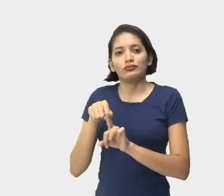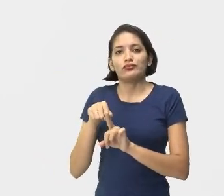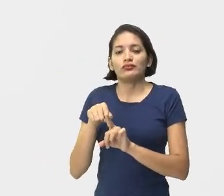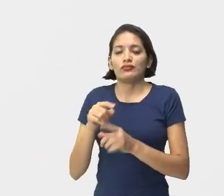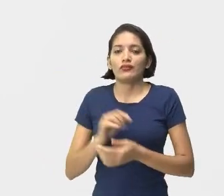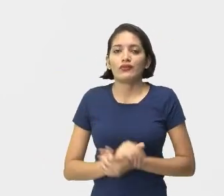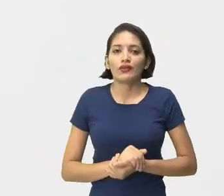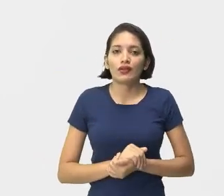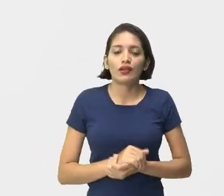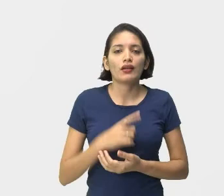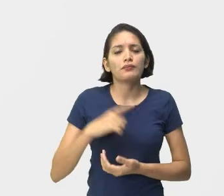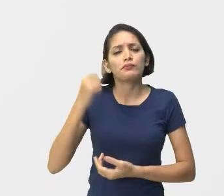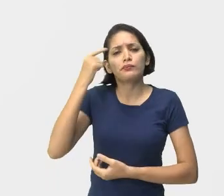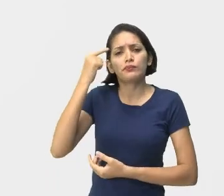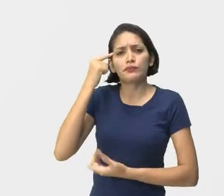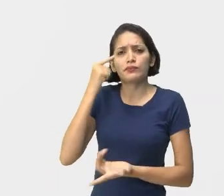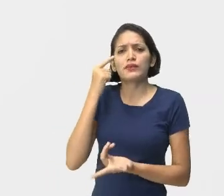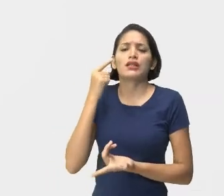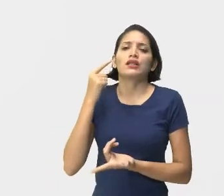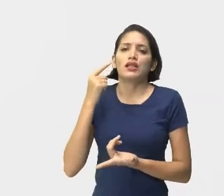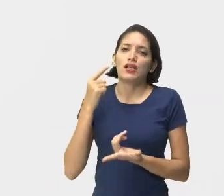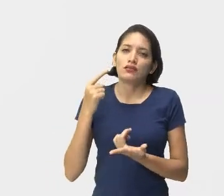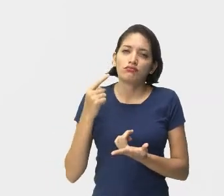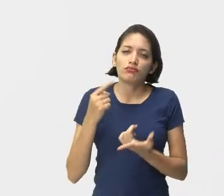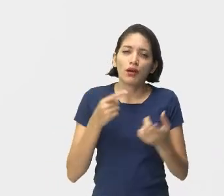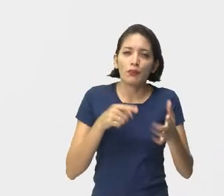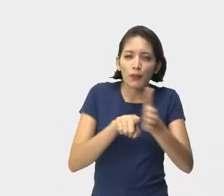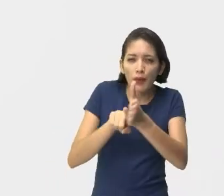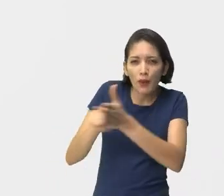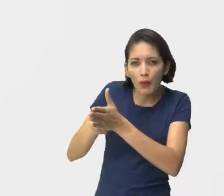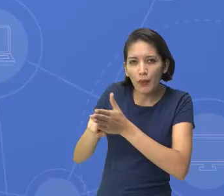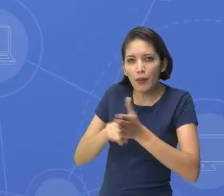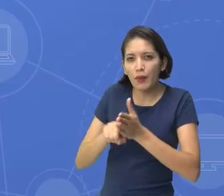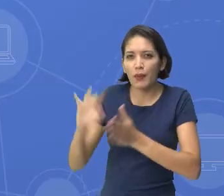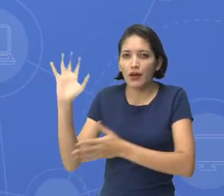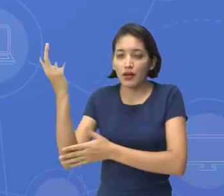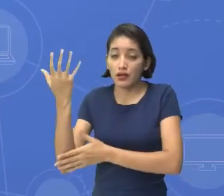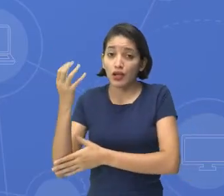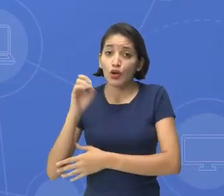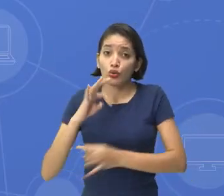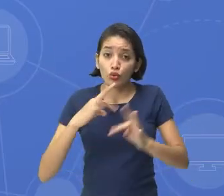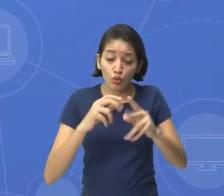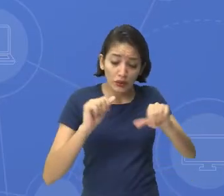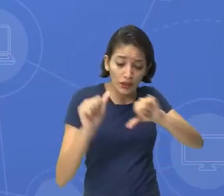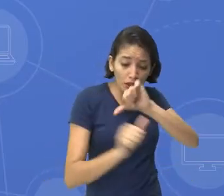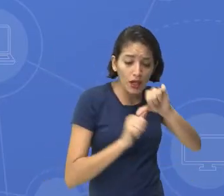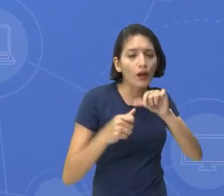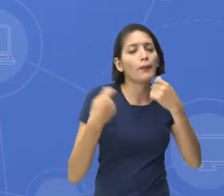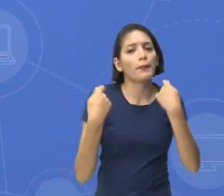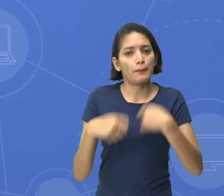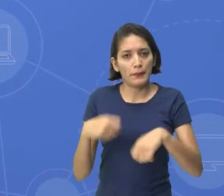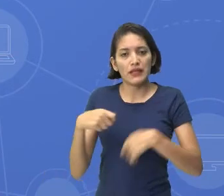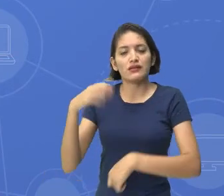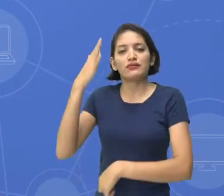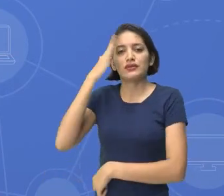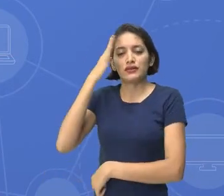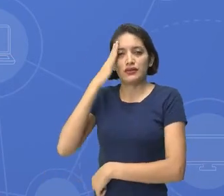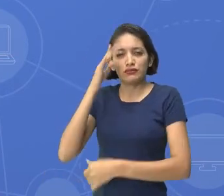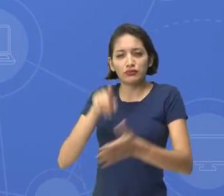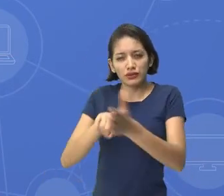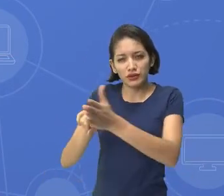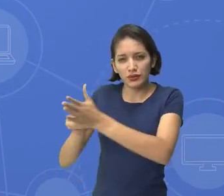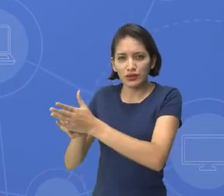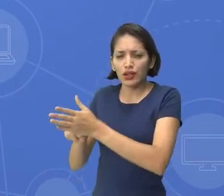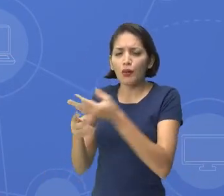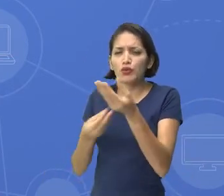intenção de distorcer a realidade. Então, tudo aquilo que vem distorcer a realidade tem que ser combatido. E